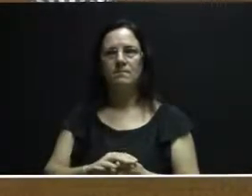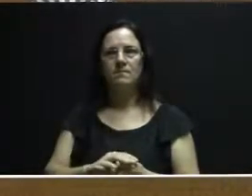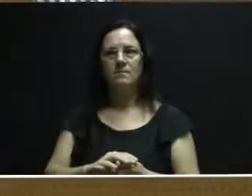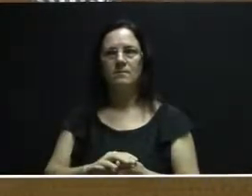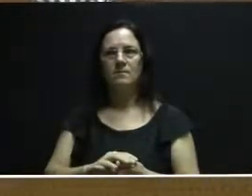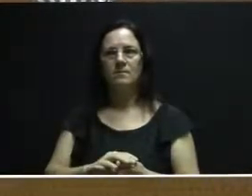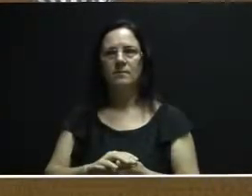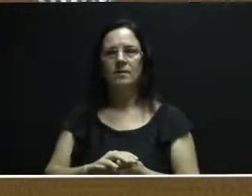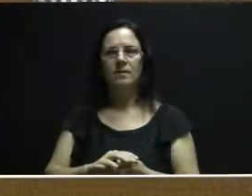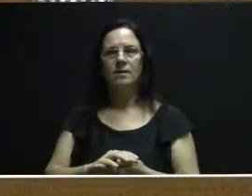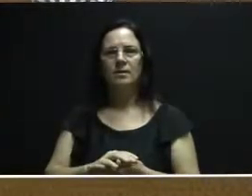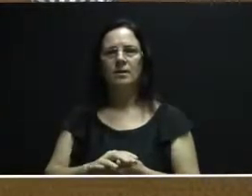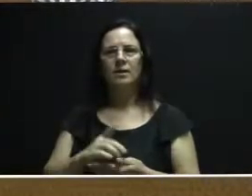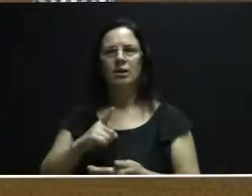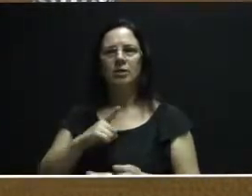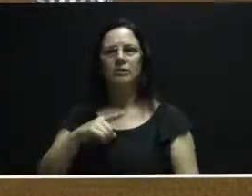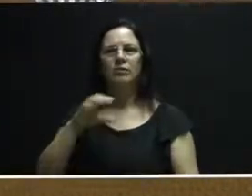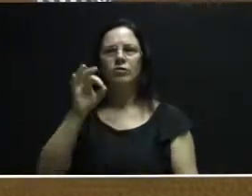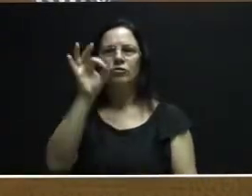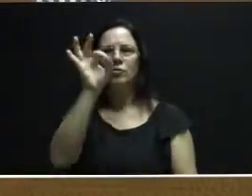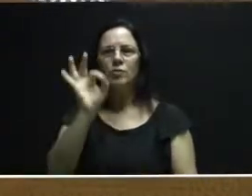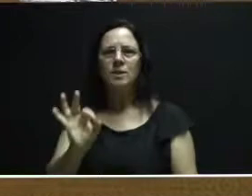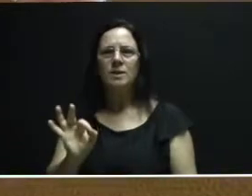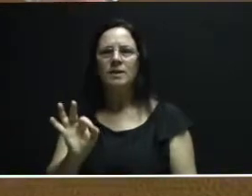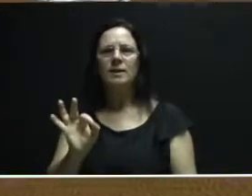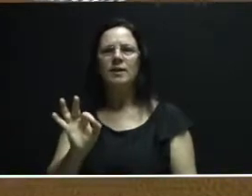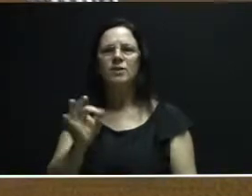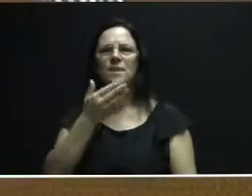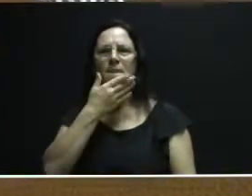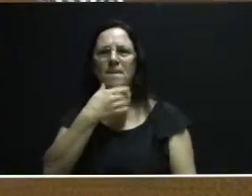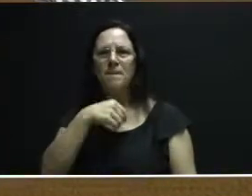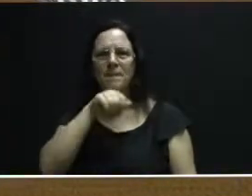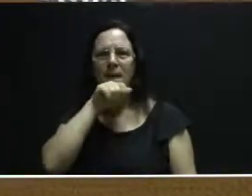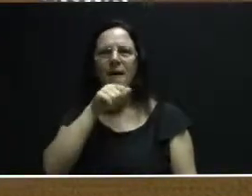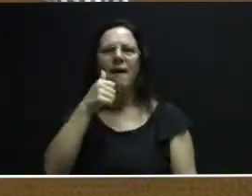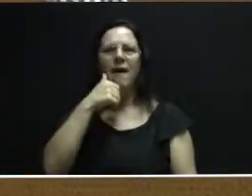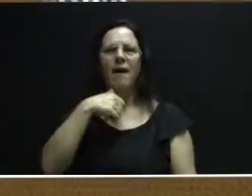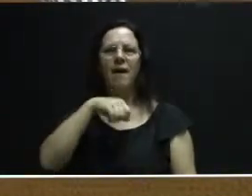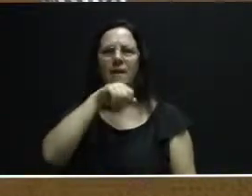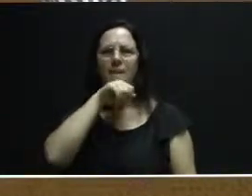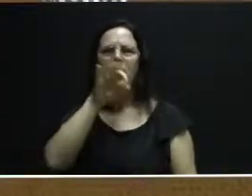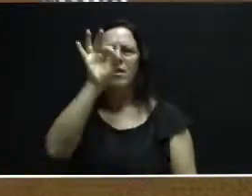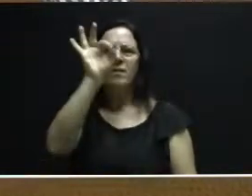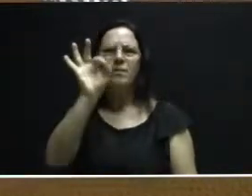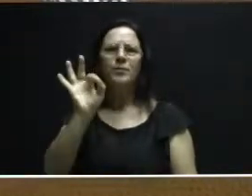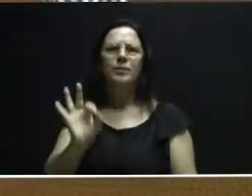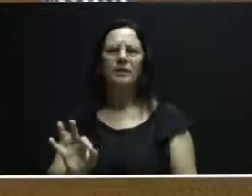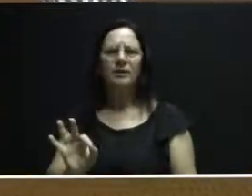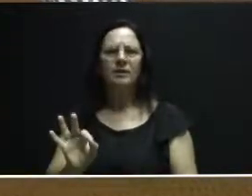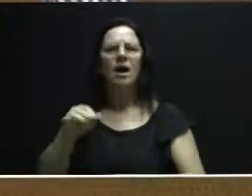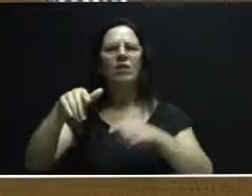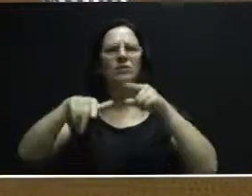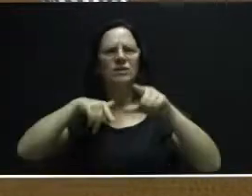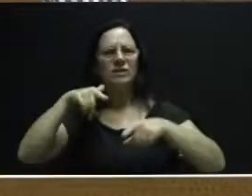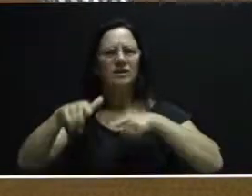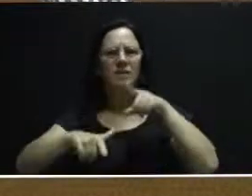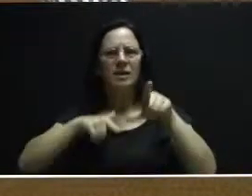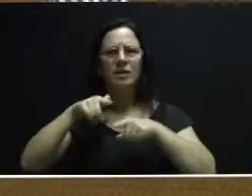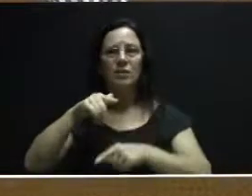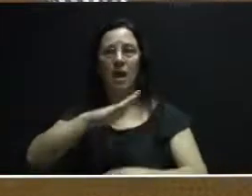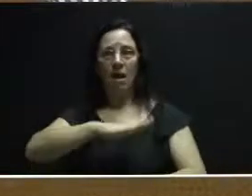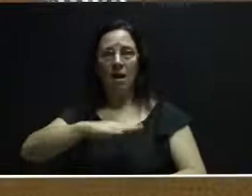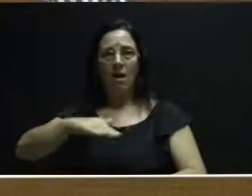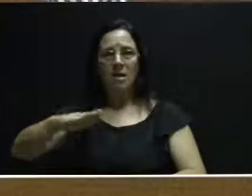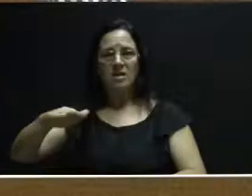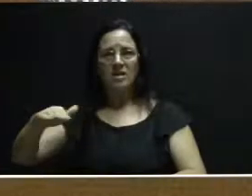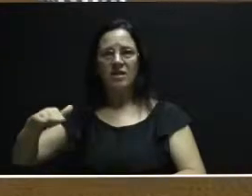uma porcentagem muito alta de pai e mãe trabalhando, isso naquela época, né, que hoje em dia está até difícil emprego. Então, as crianças ficavam